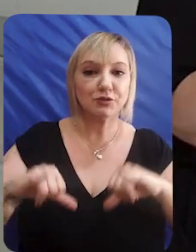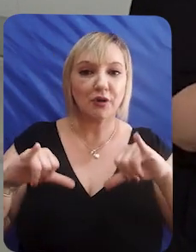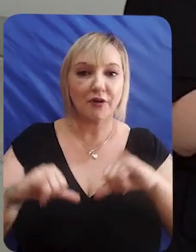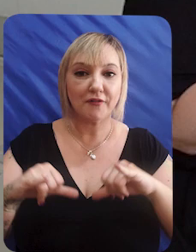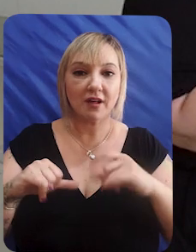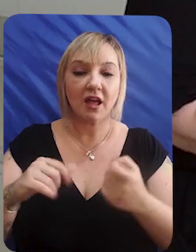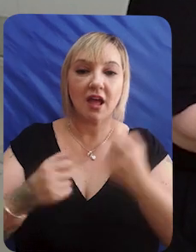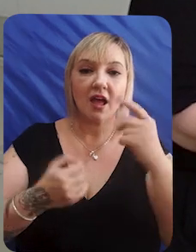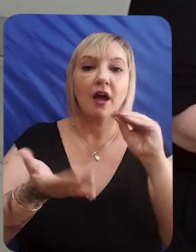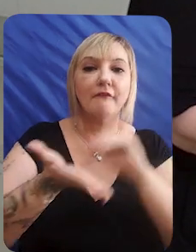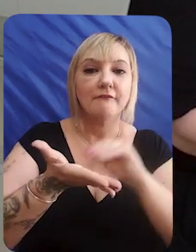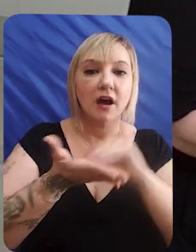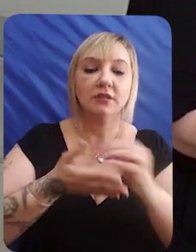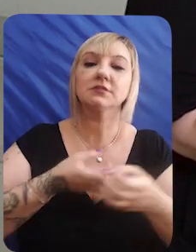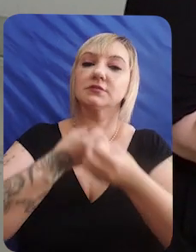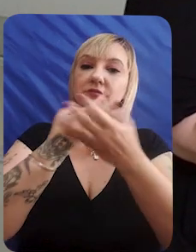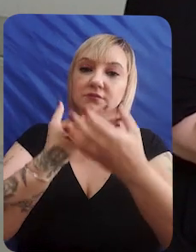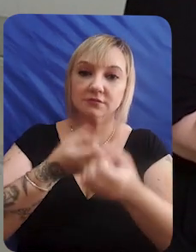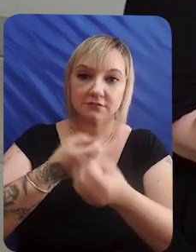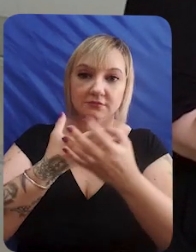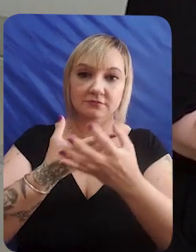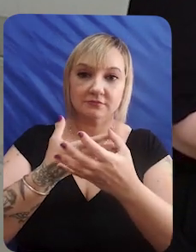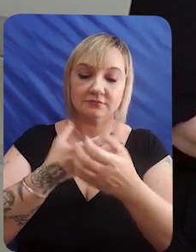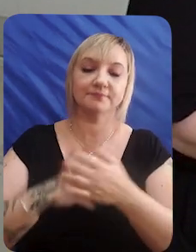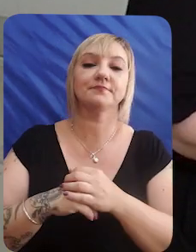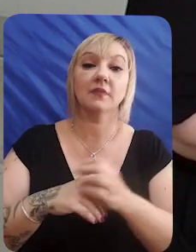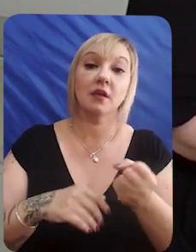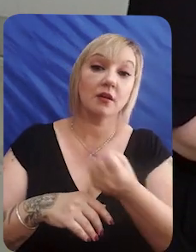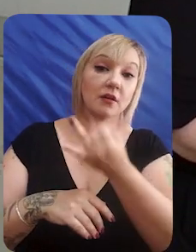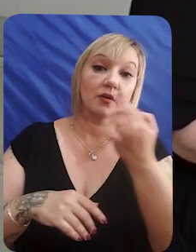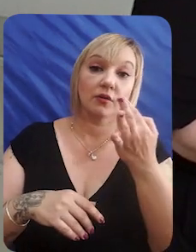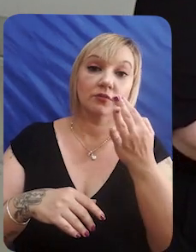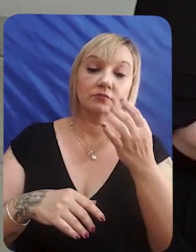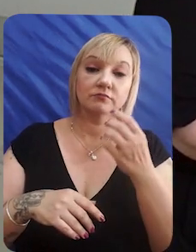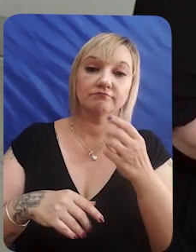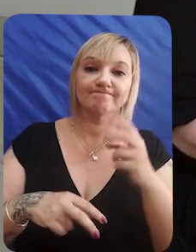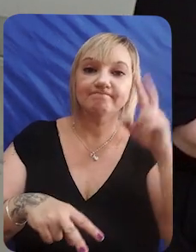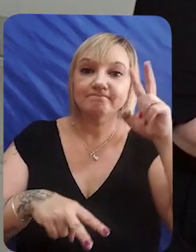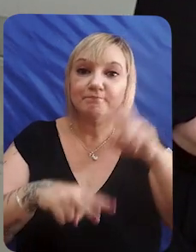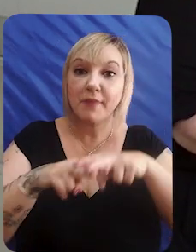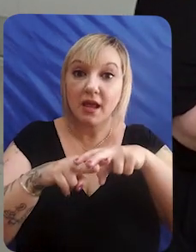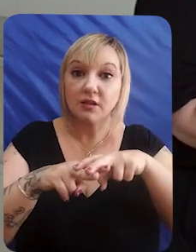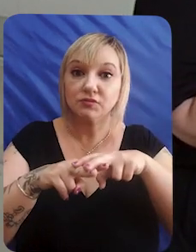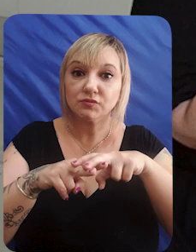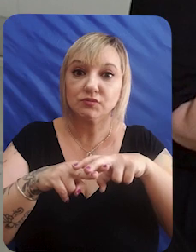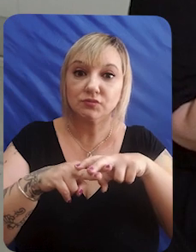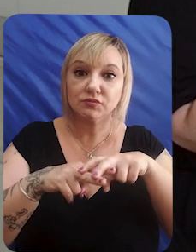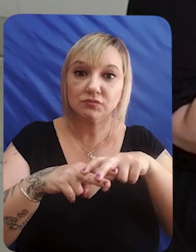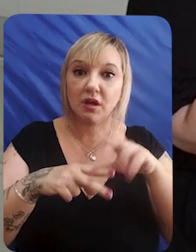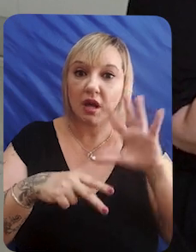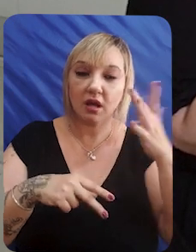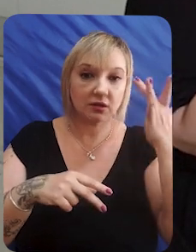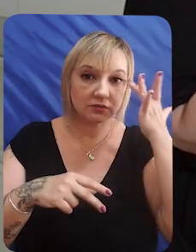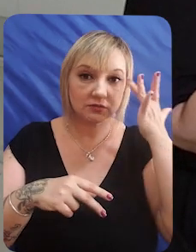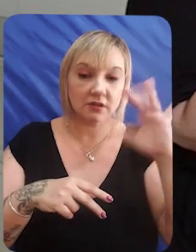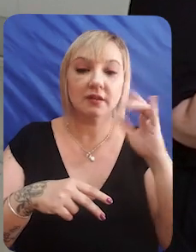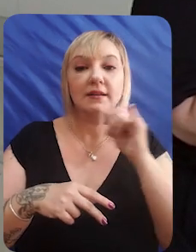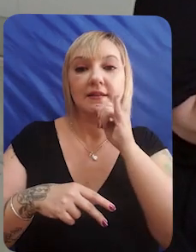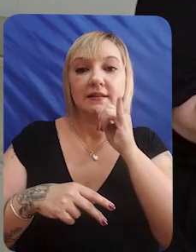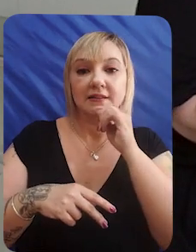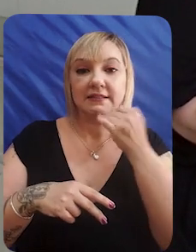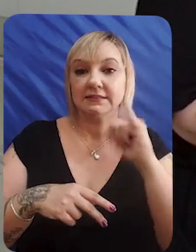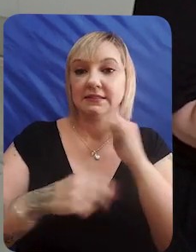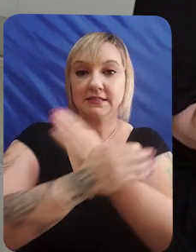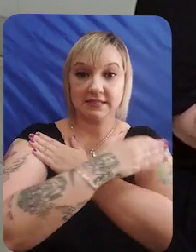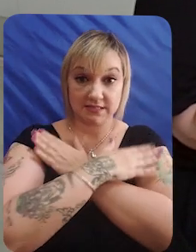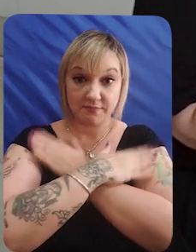com alguma falta de informação, muitos acontecem de serem presos porque não sabem que se você ficou